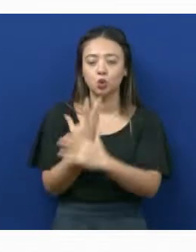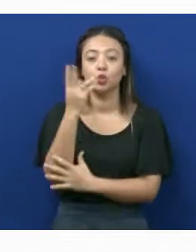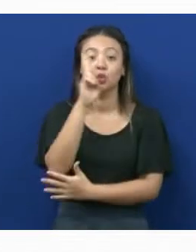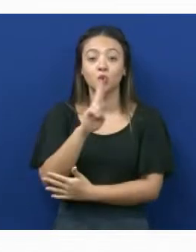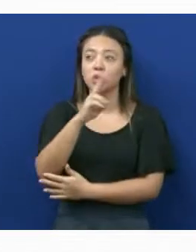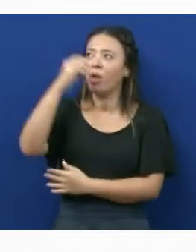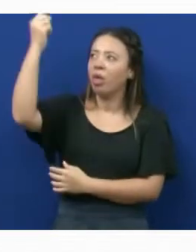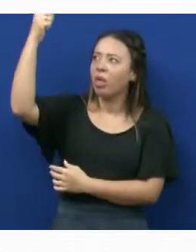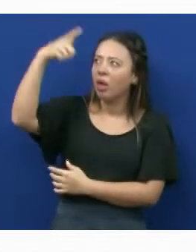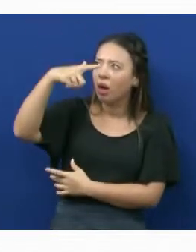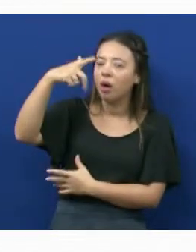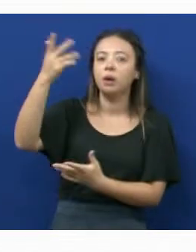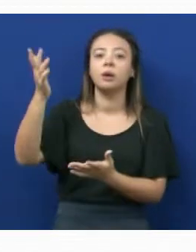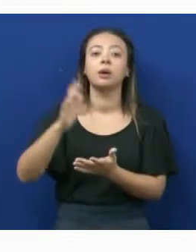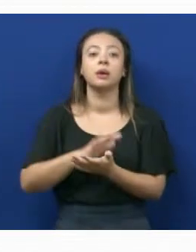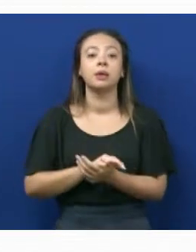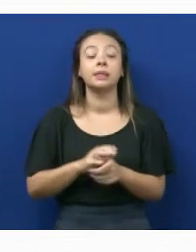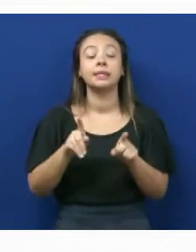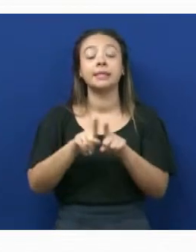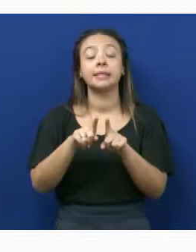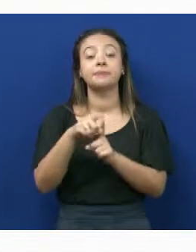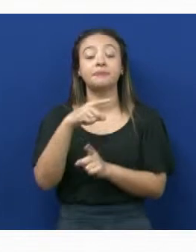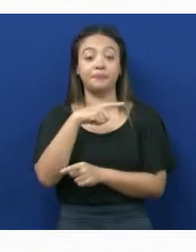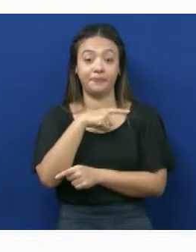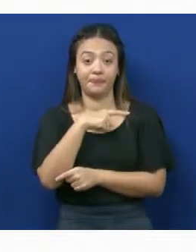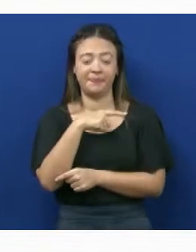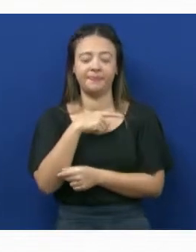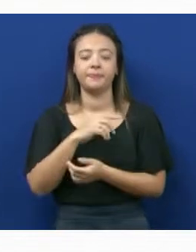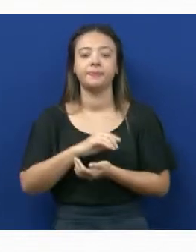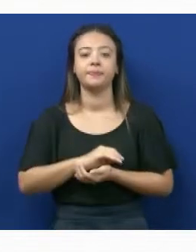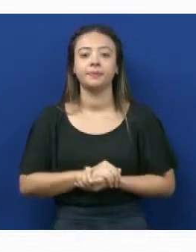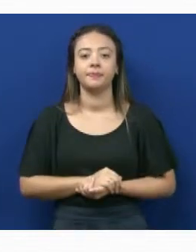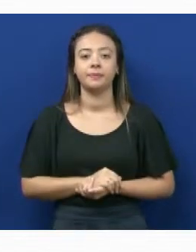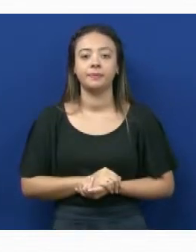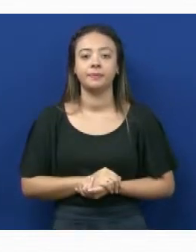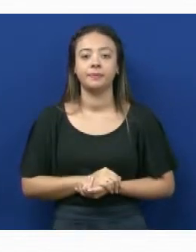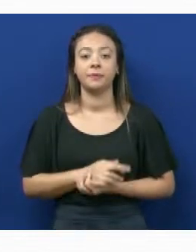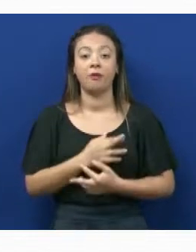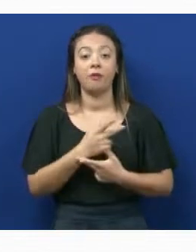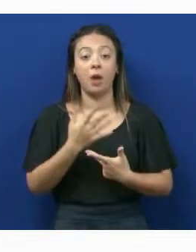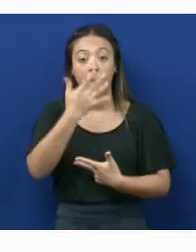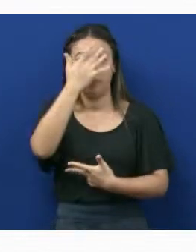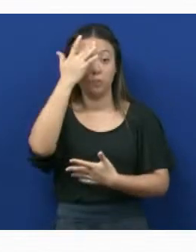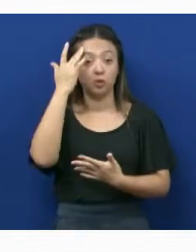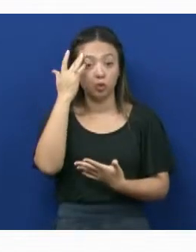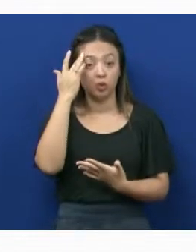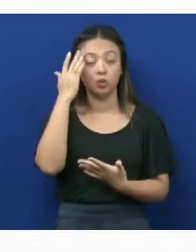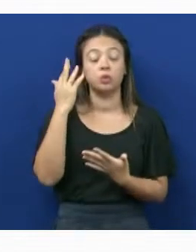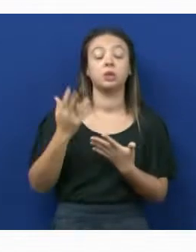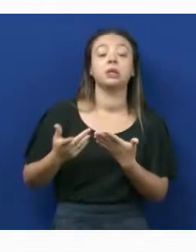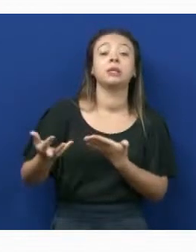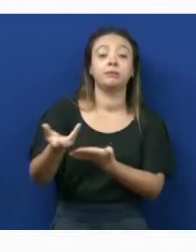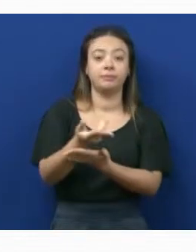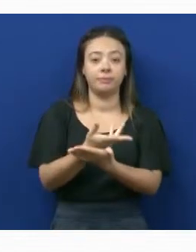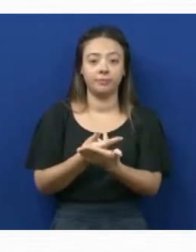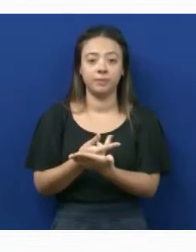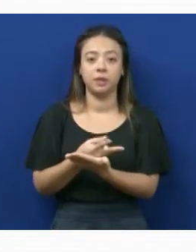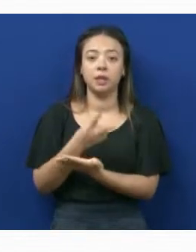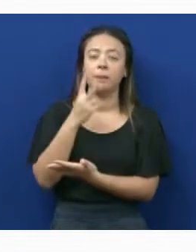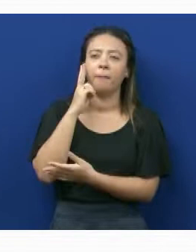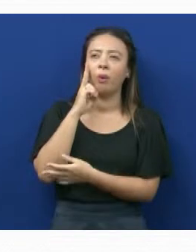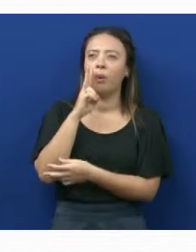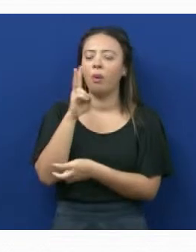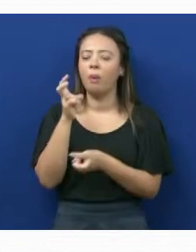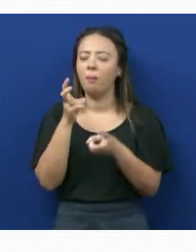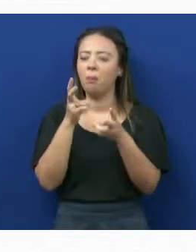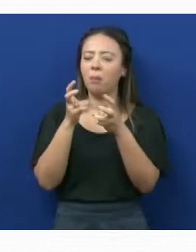pingos de água, vai refletindo ali, nós temos também alguns artistas que eles se espelham nas cores